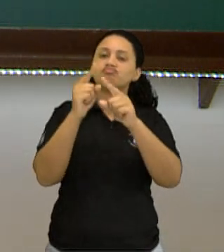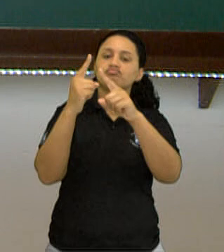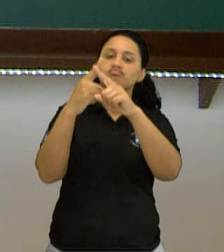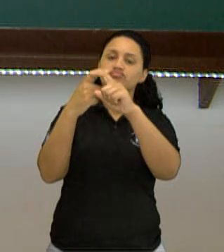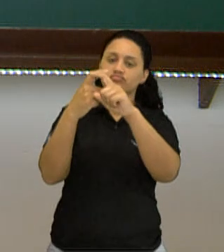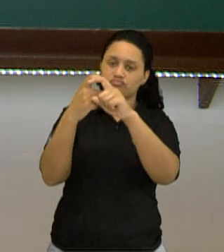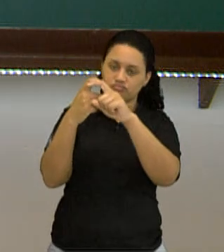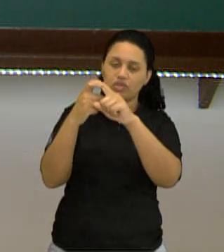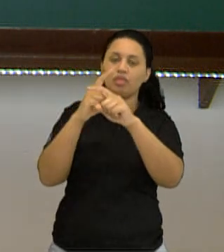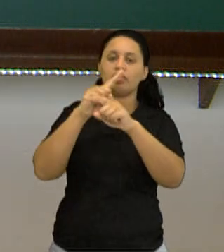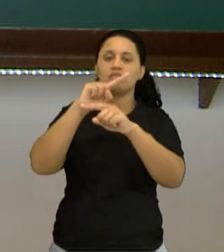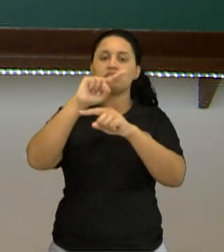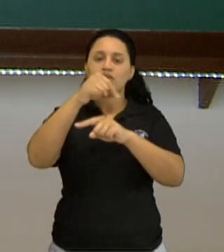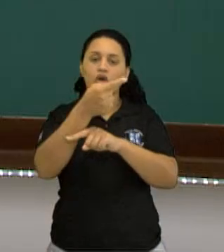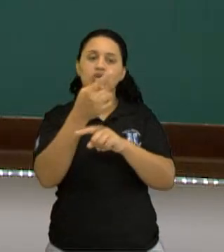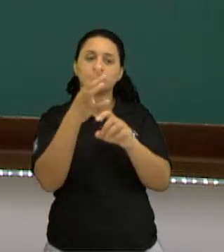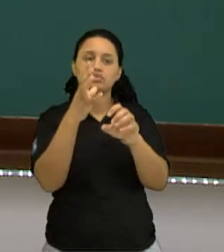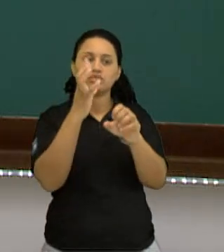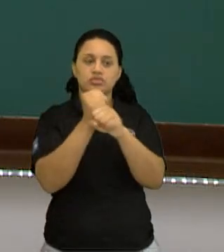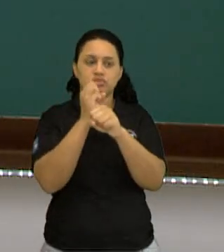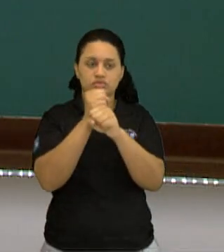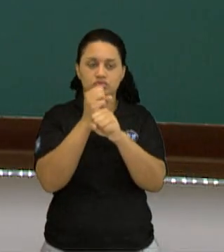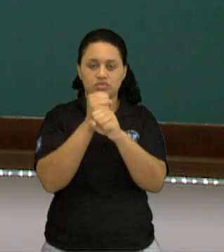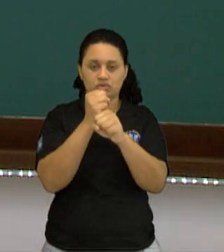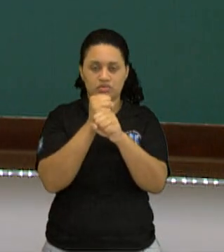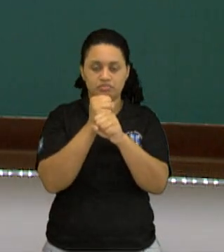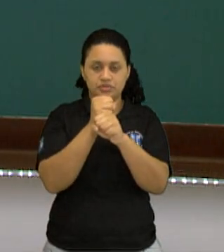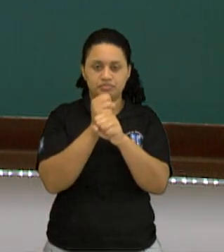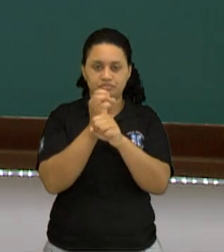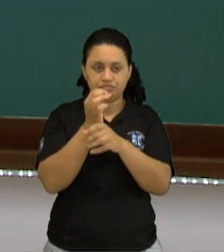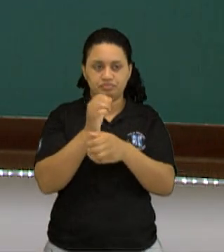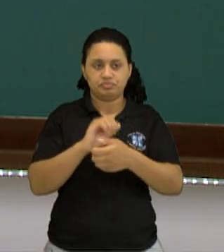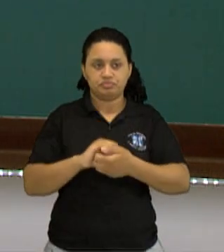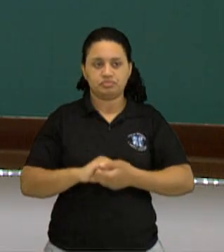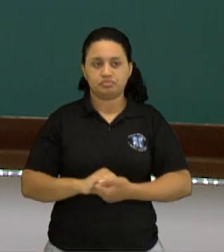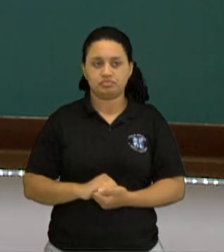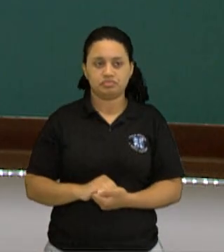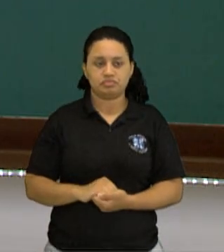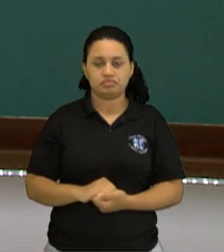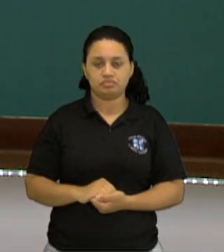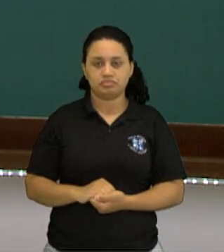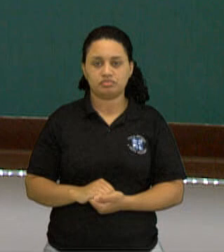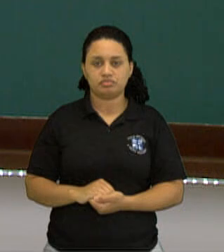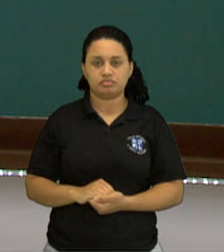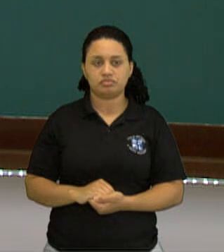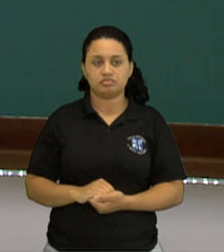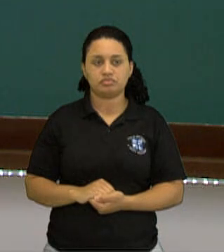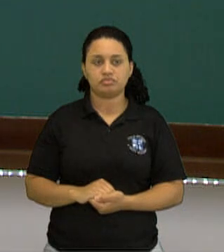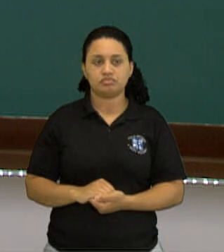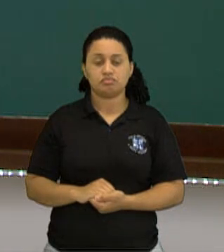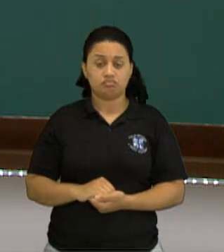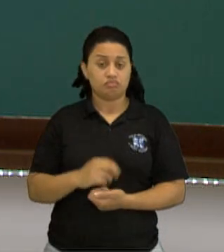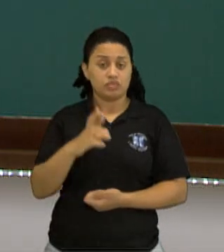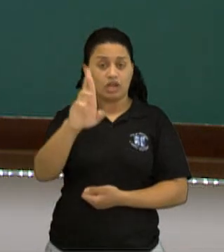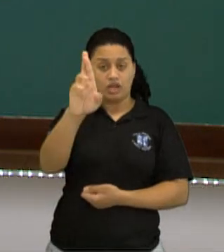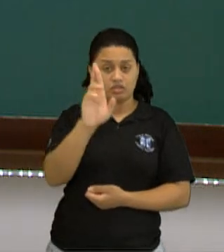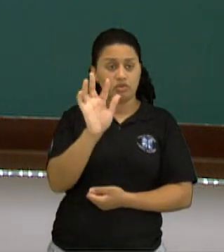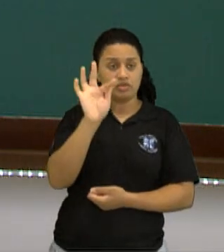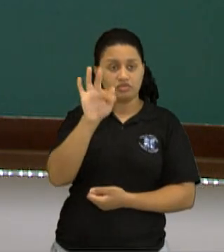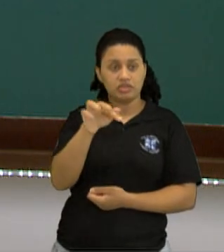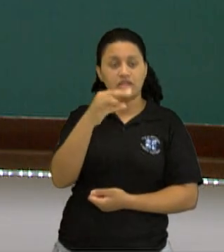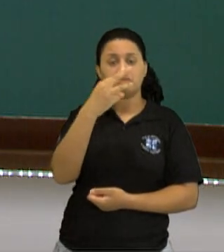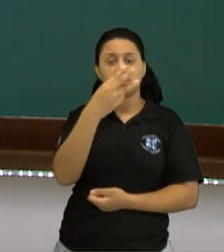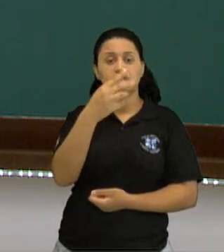vezes 7. E, resolvendo, velocidade vai ser igual a 2 mais 35. E, finalmente, eu chego